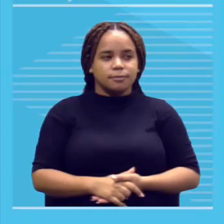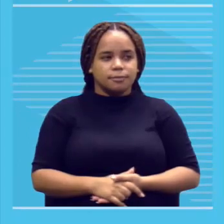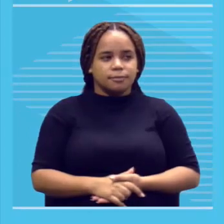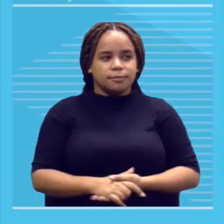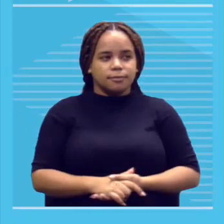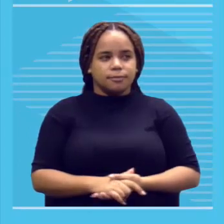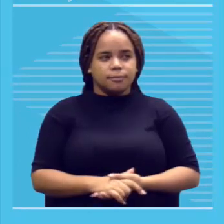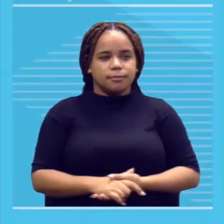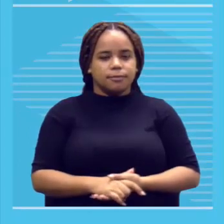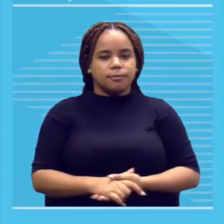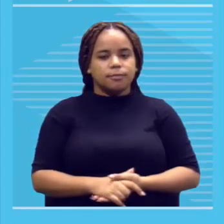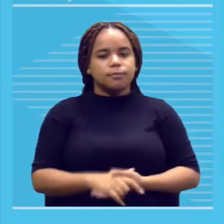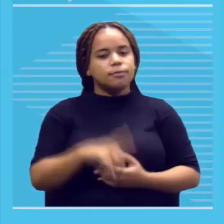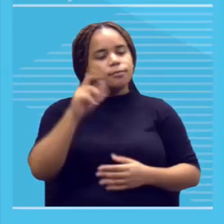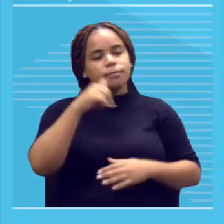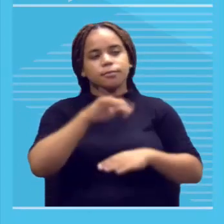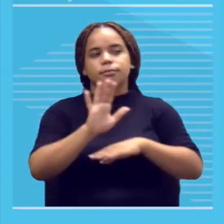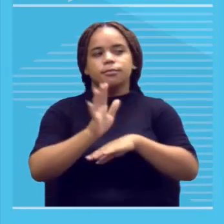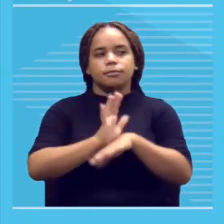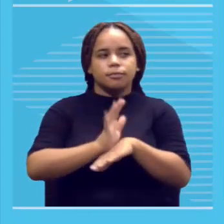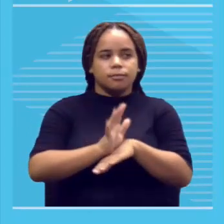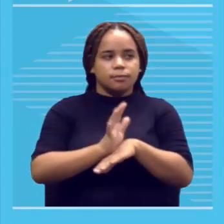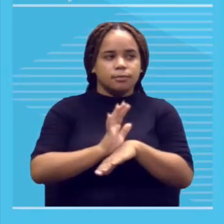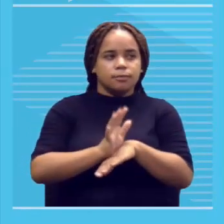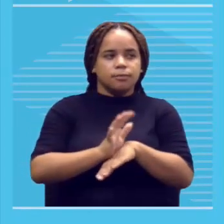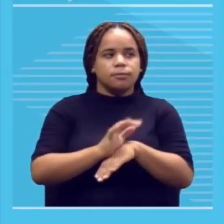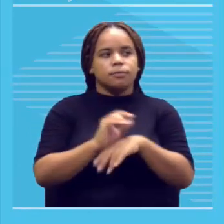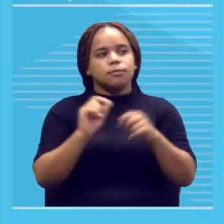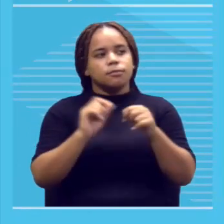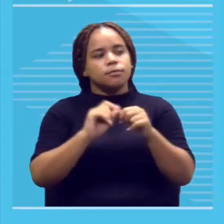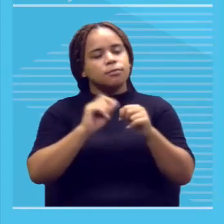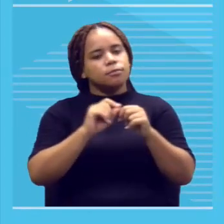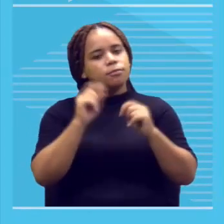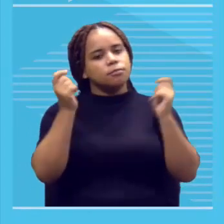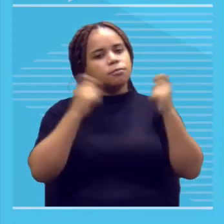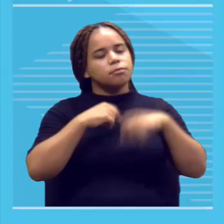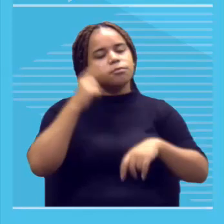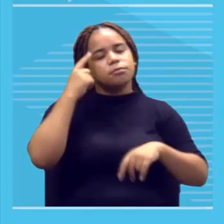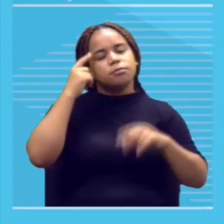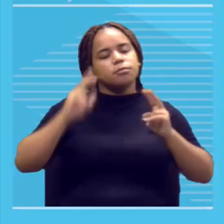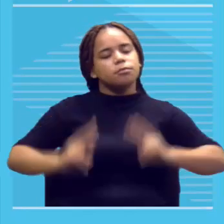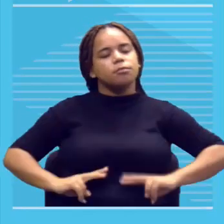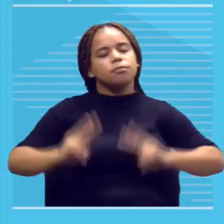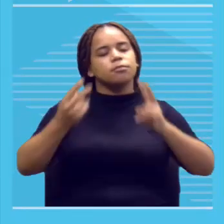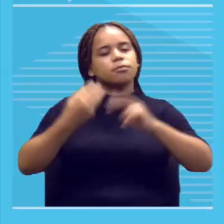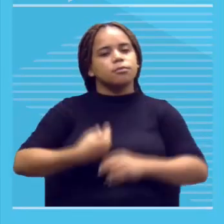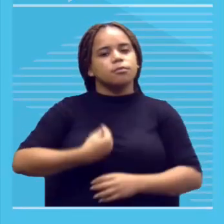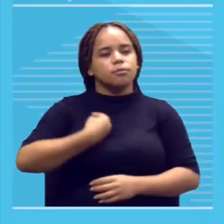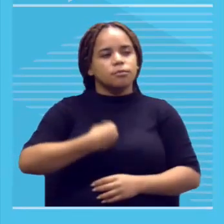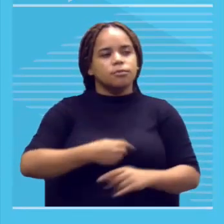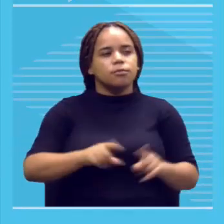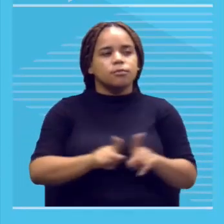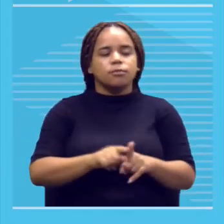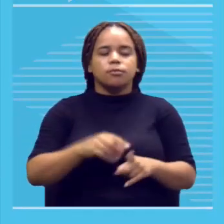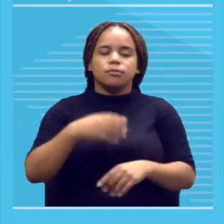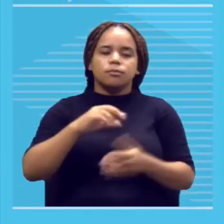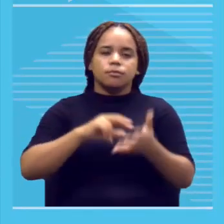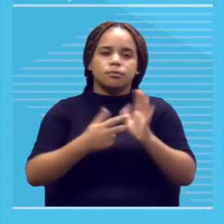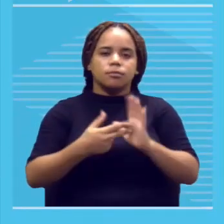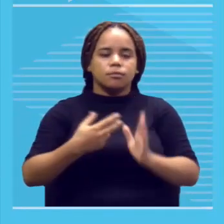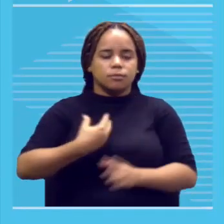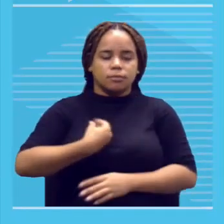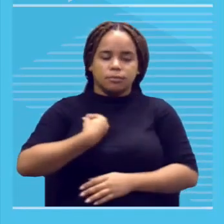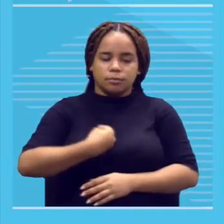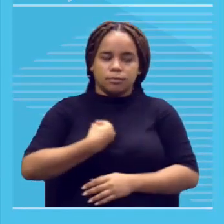ele é um filme que faz você pensar sobre valores sobre vida sentido da vida tá